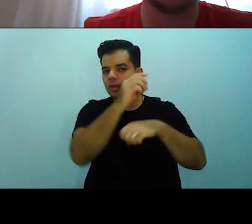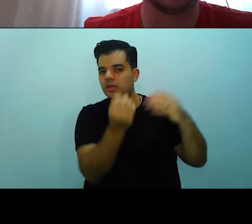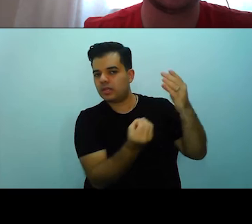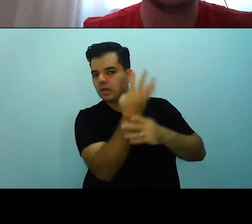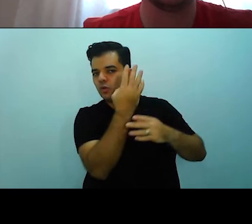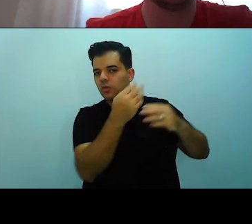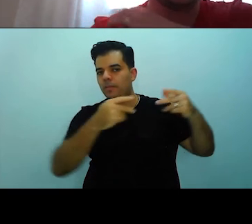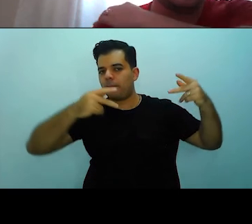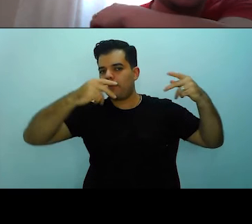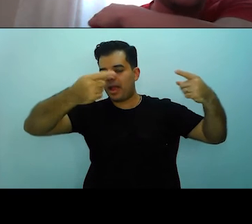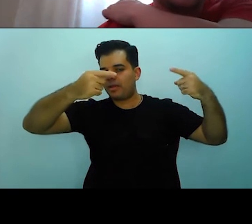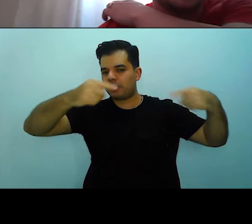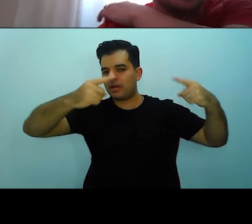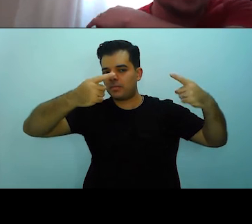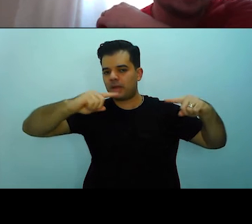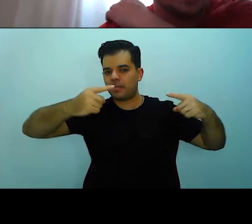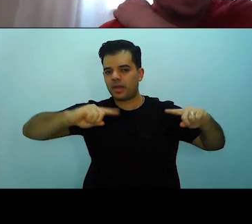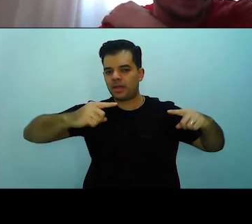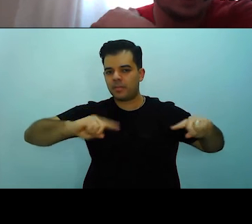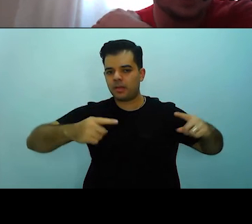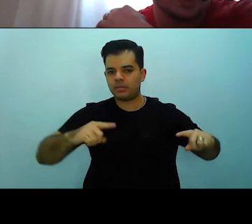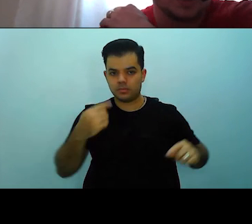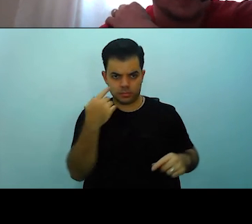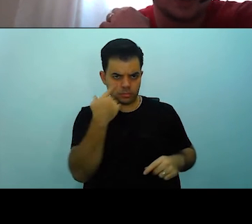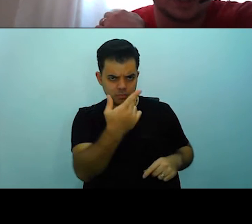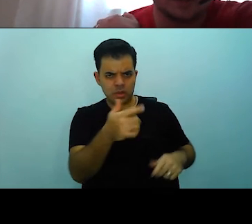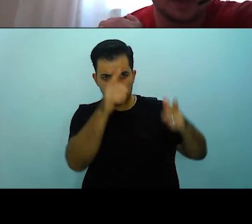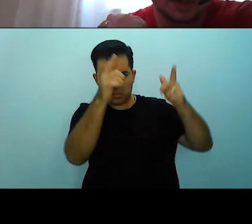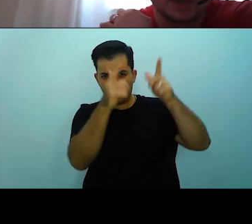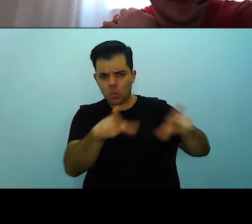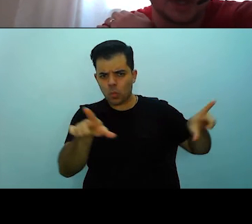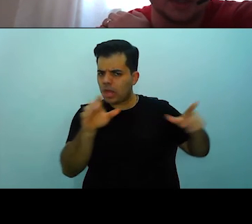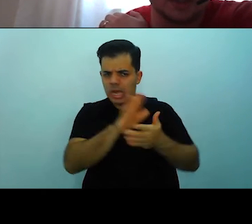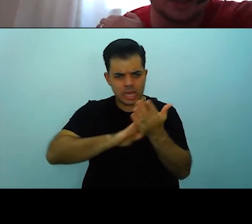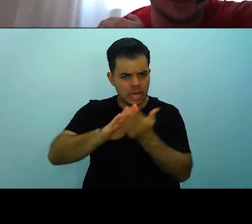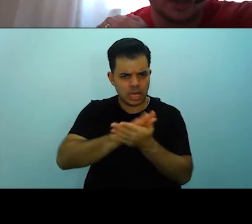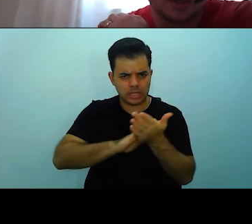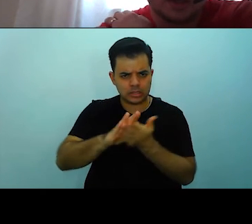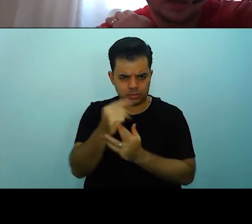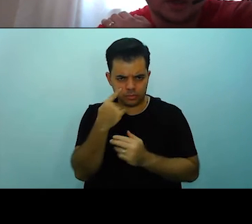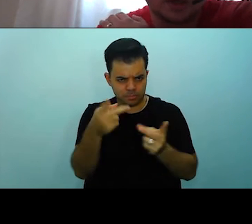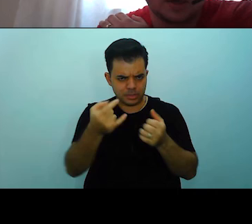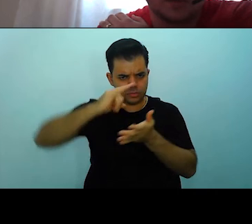viram que não tinha, eu não consegui mostrar para vocês, mas não tinha nenhum arquivo CSV ali na página, né?